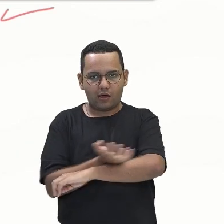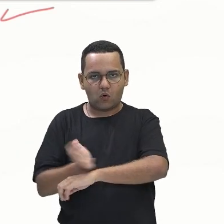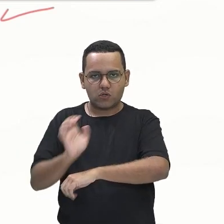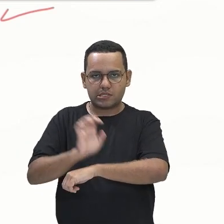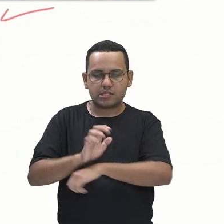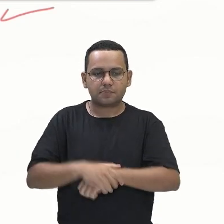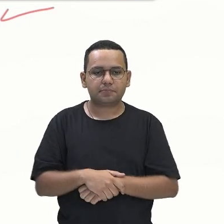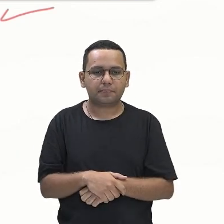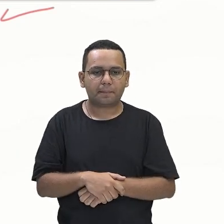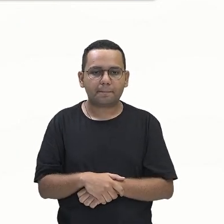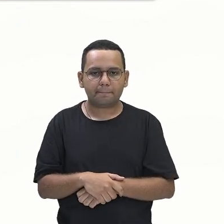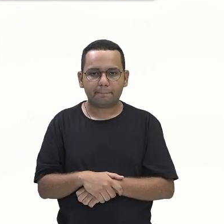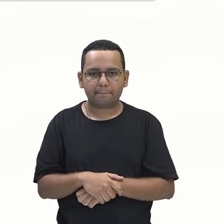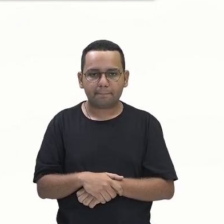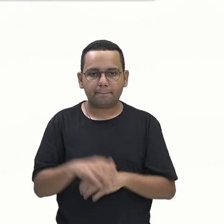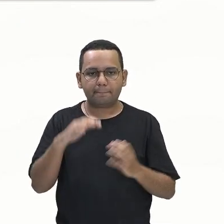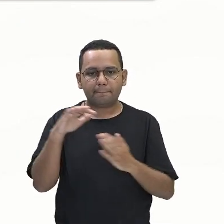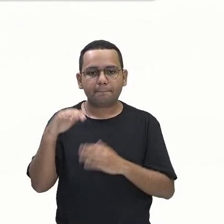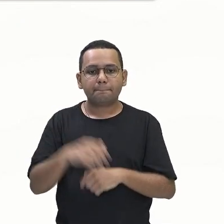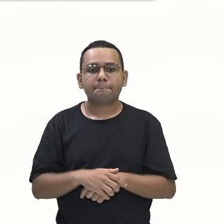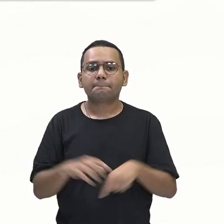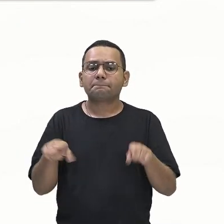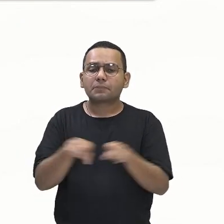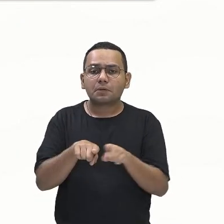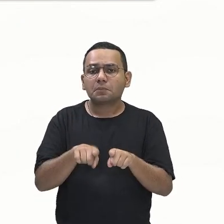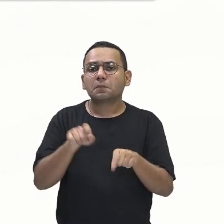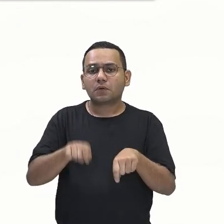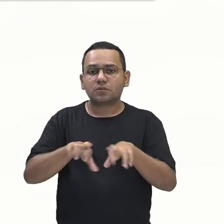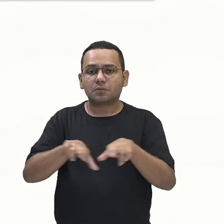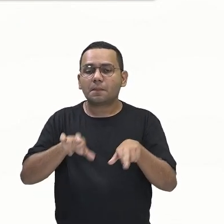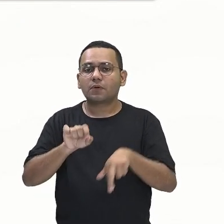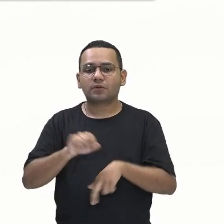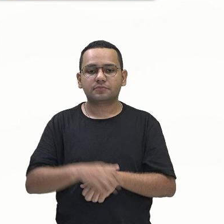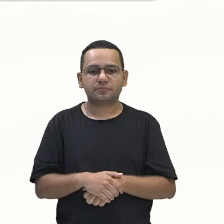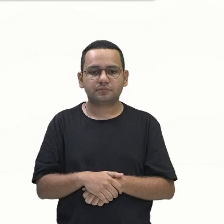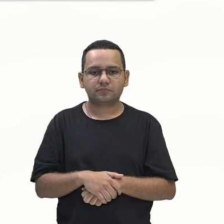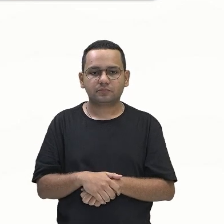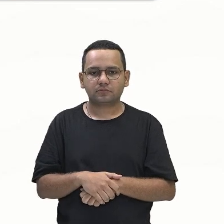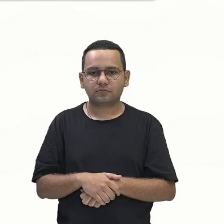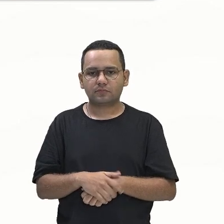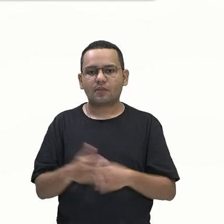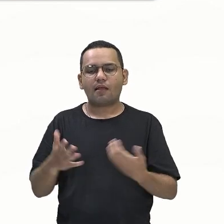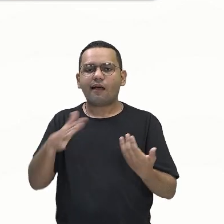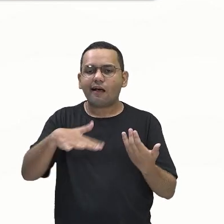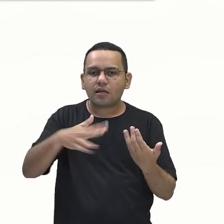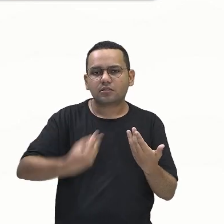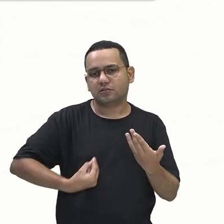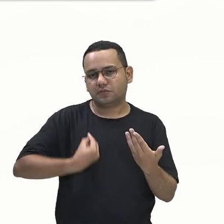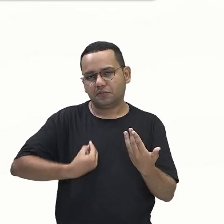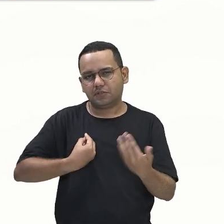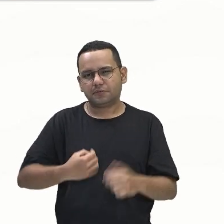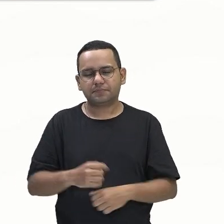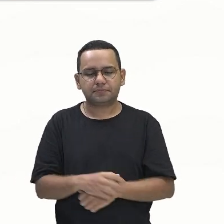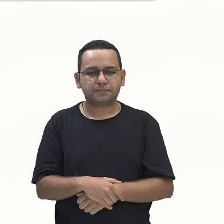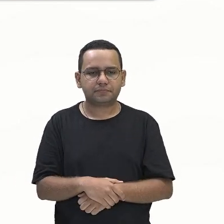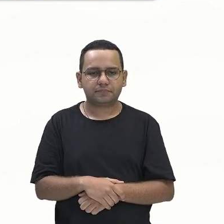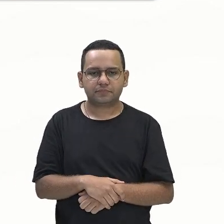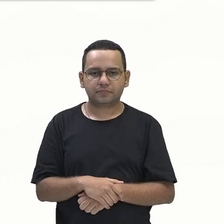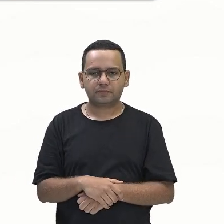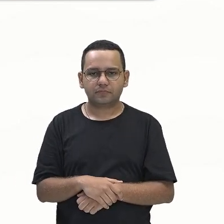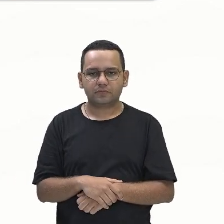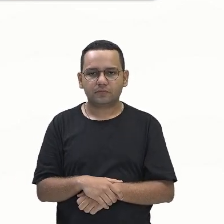também pode perder a biodiversidade, olha só. A perda de biodiversidade, ou seja, o ambiente